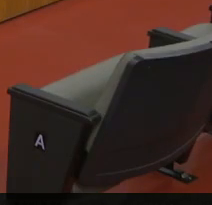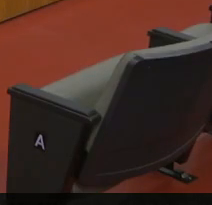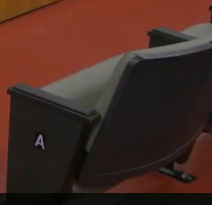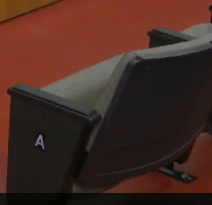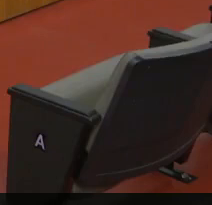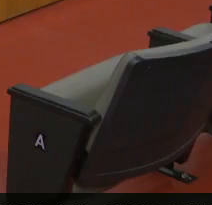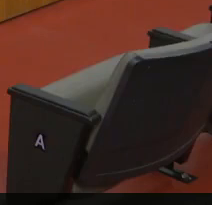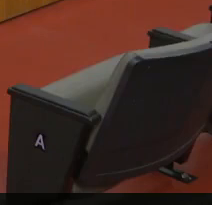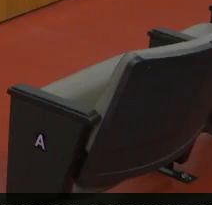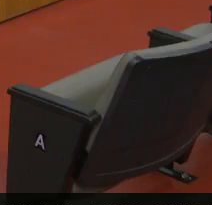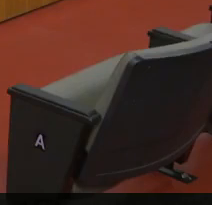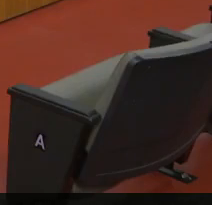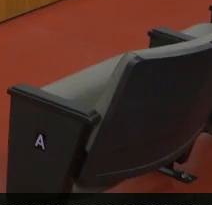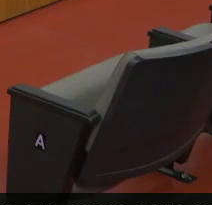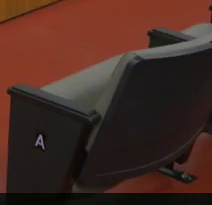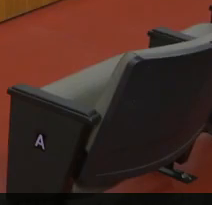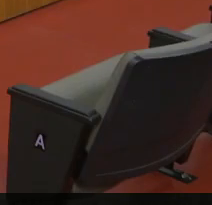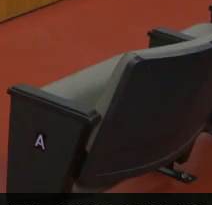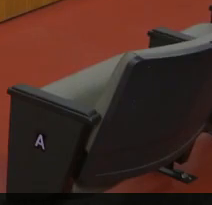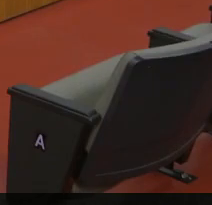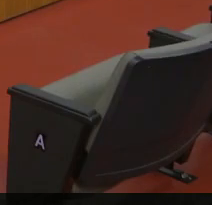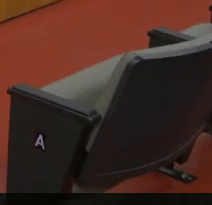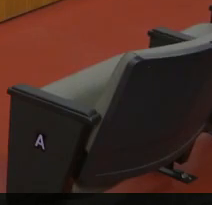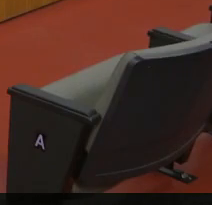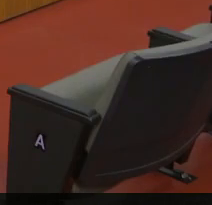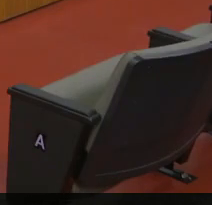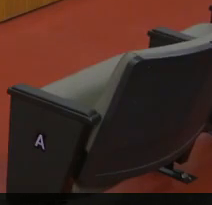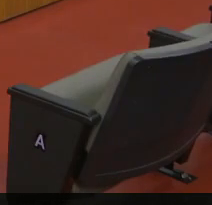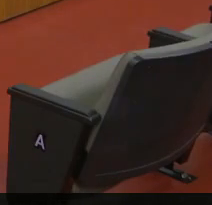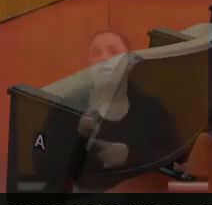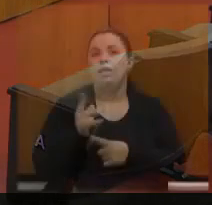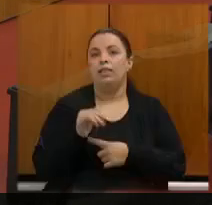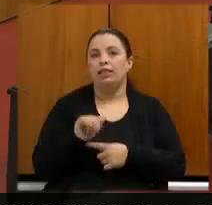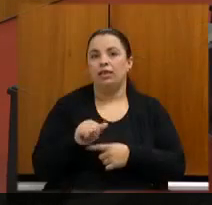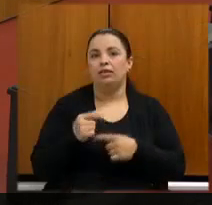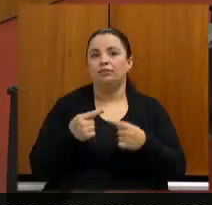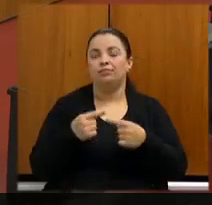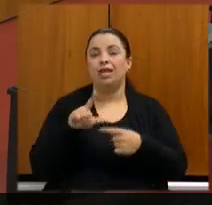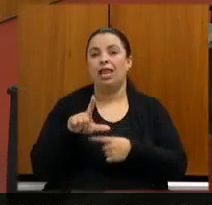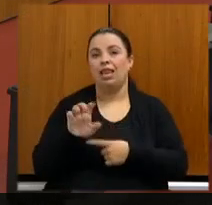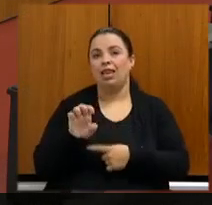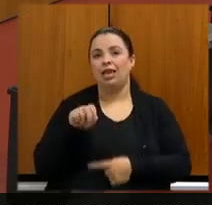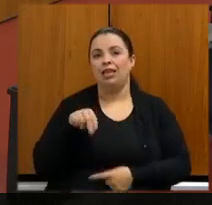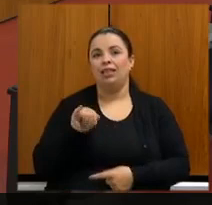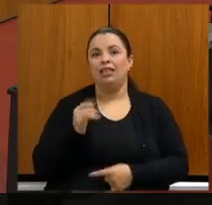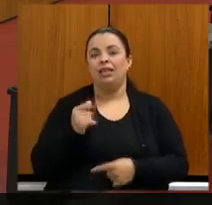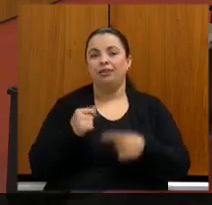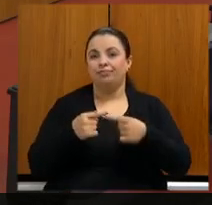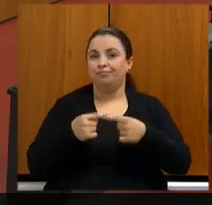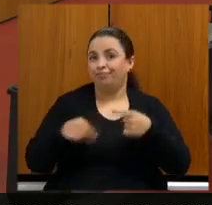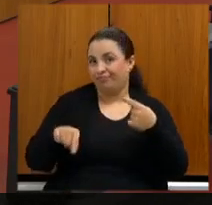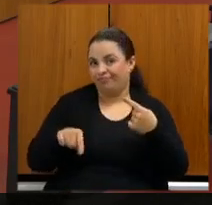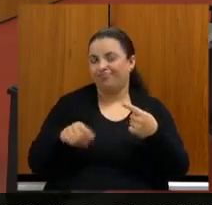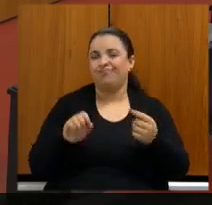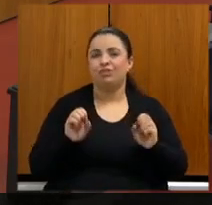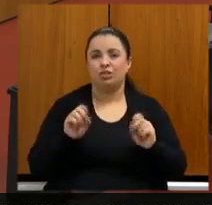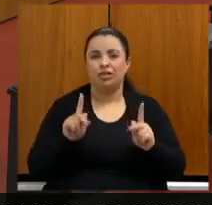você sabe desafio de no Apartheid social que chama a região metropolitana né